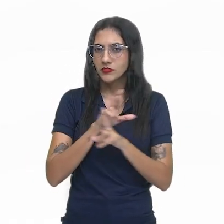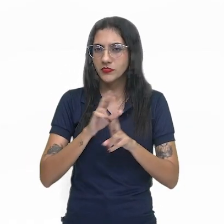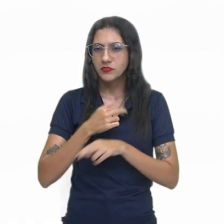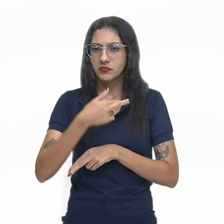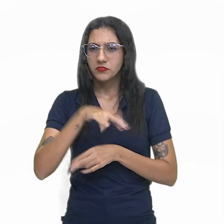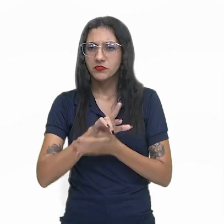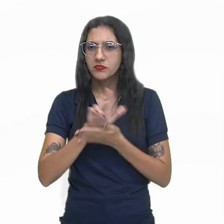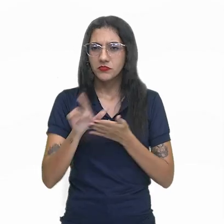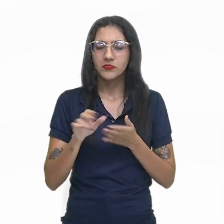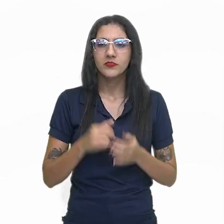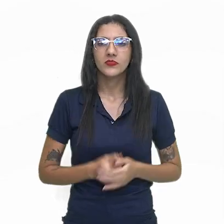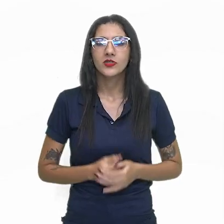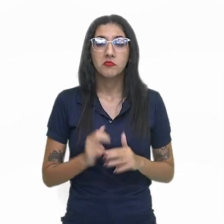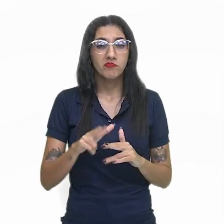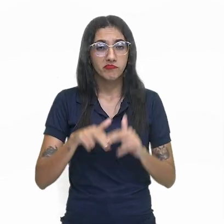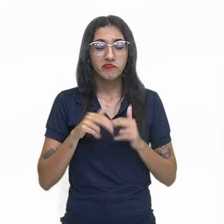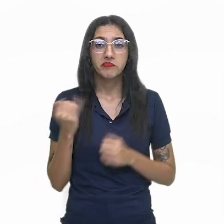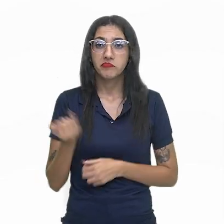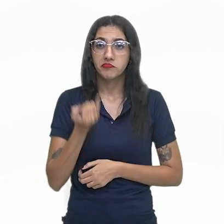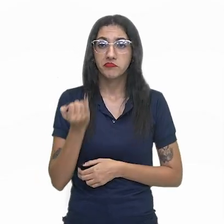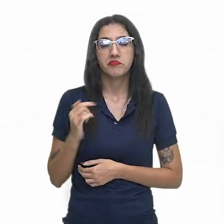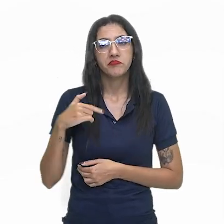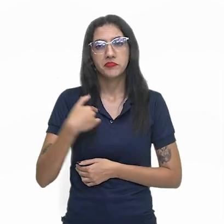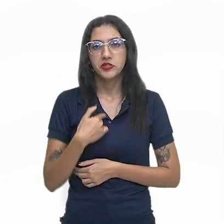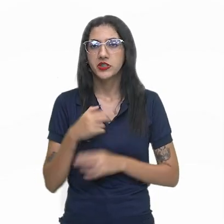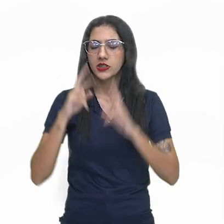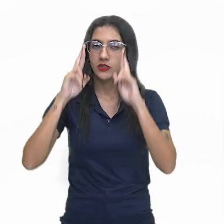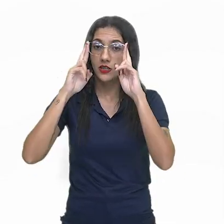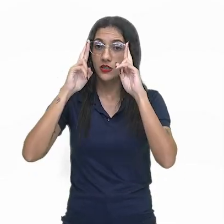nós devemos aí respeitar esta